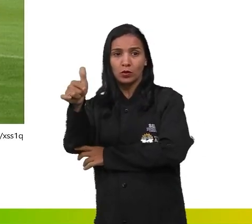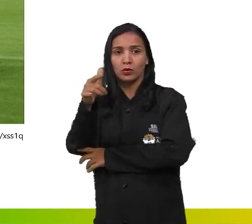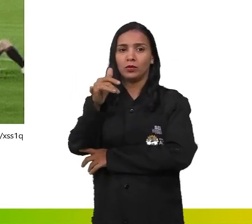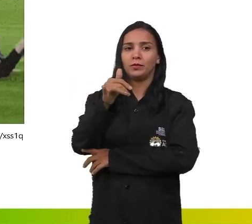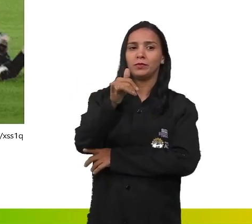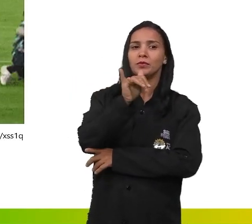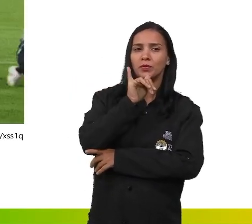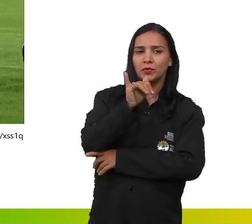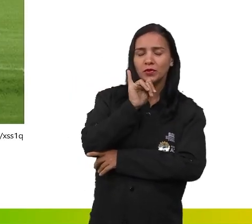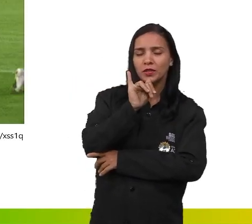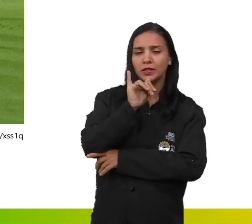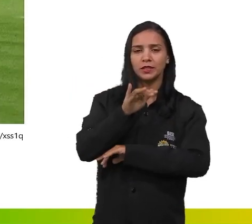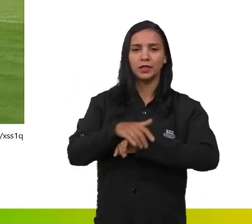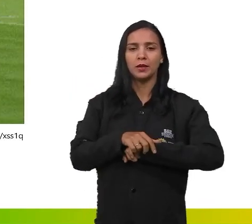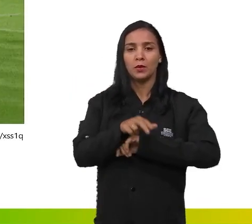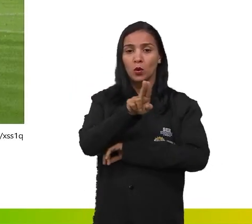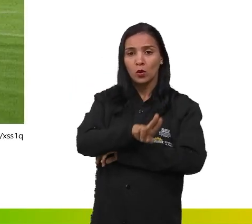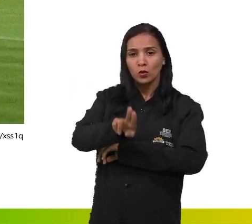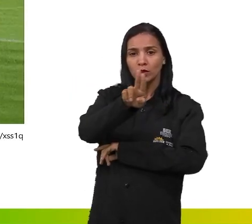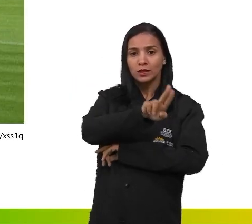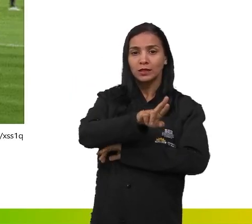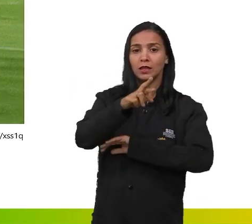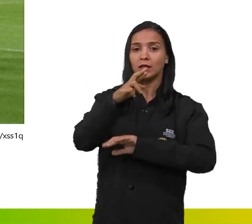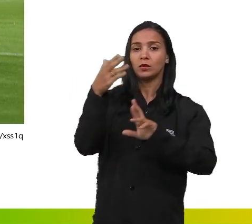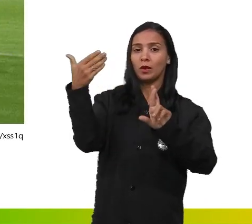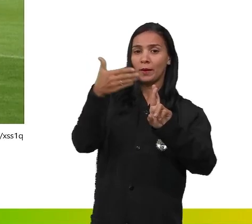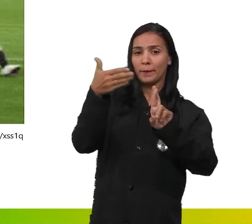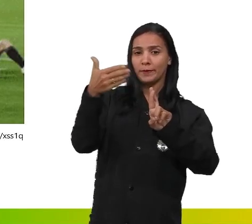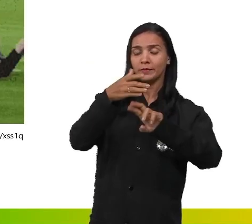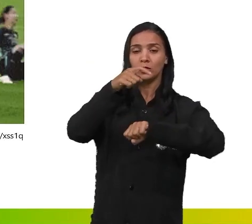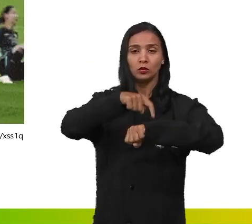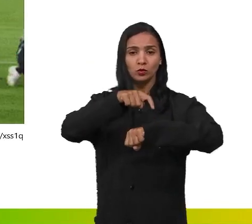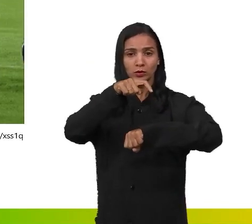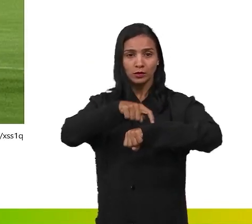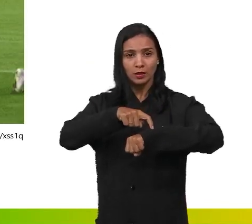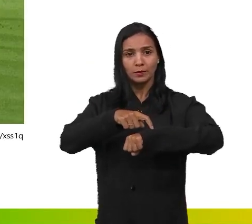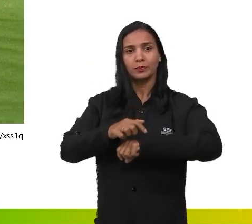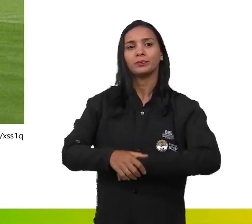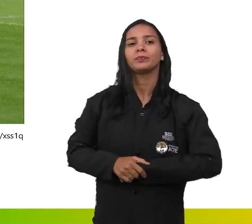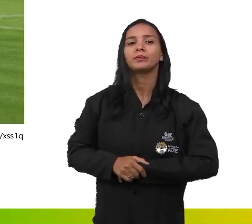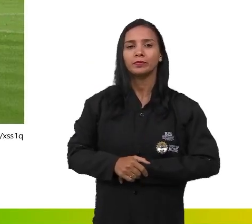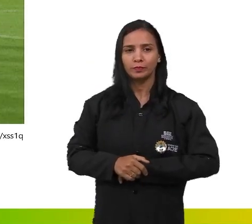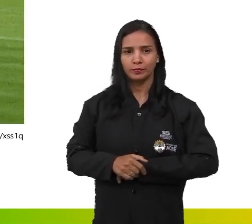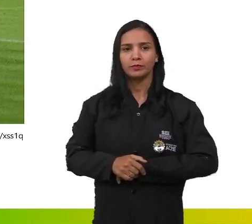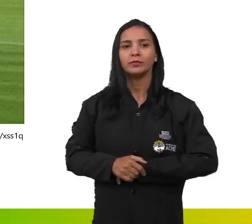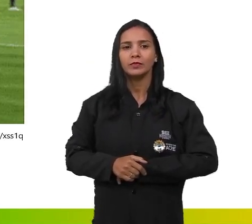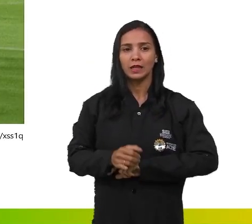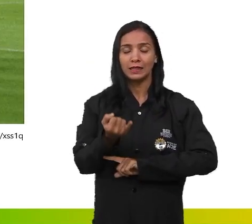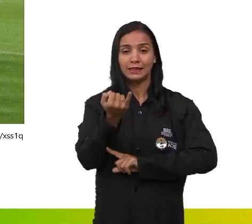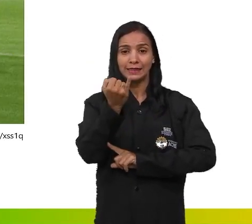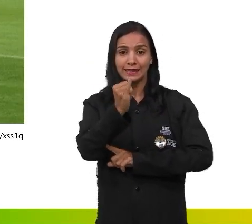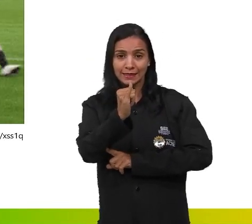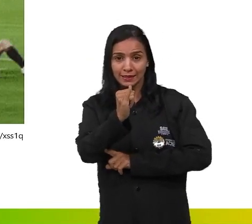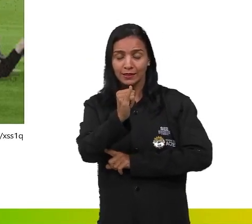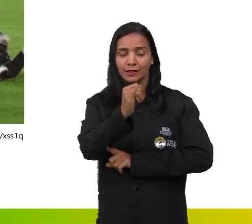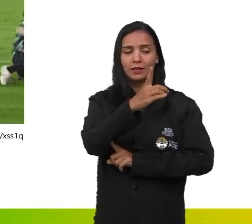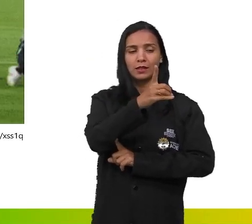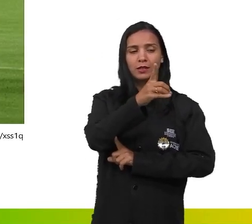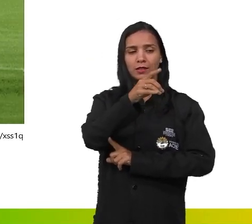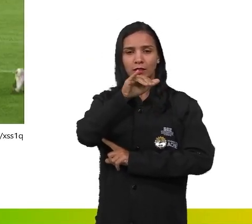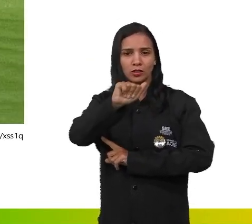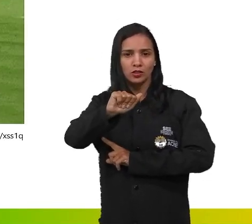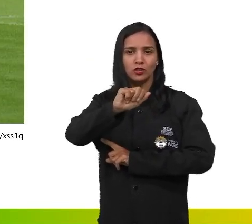Vejam alguns exemplos do uso da preposição on para fazer referência a datas e dias específicos.